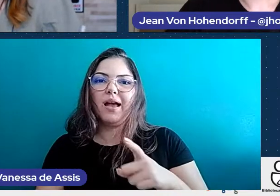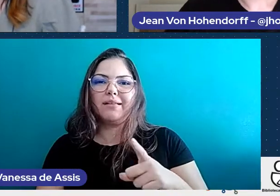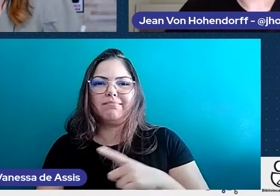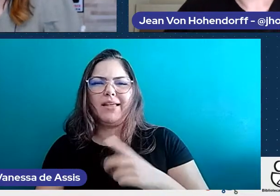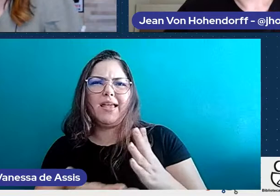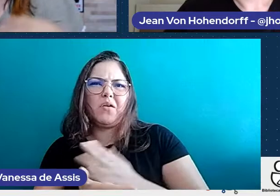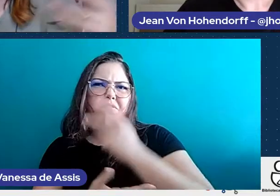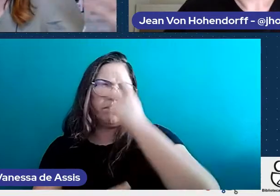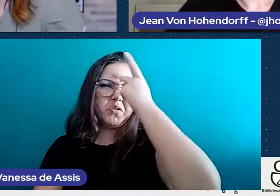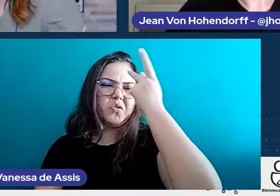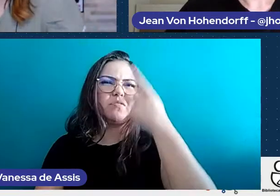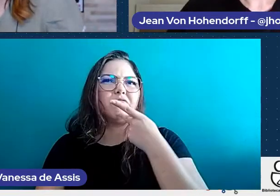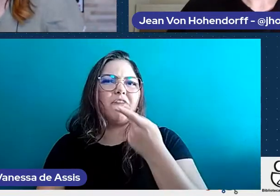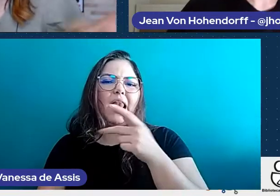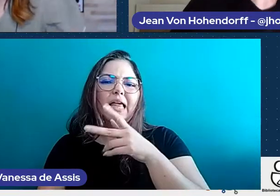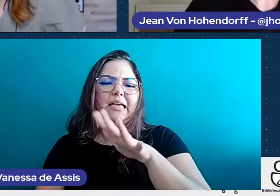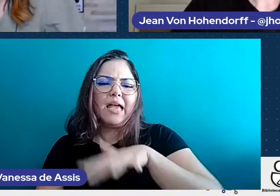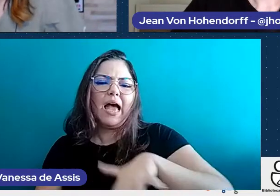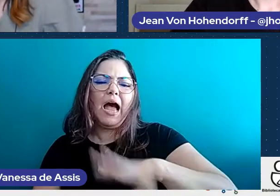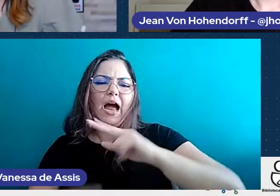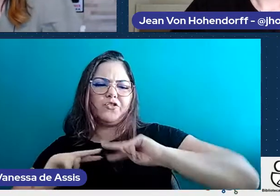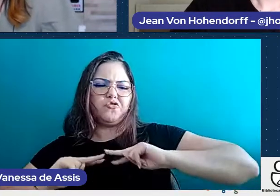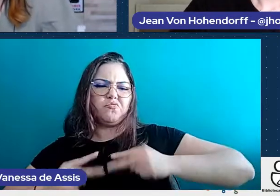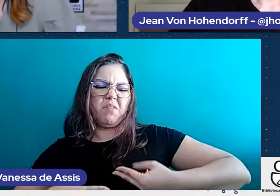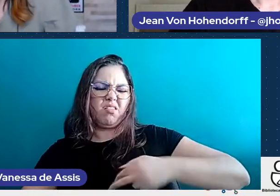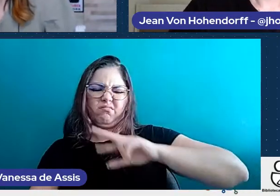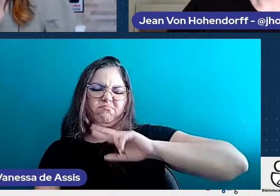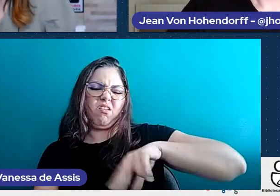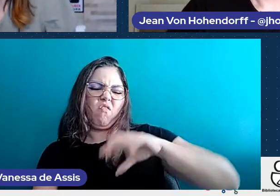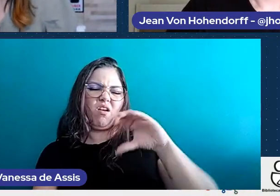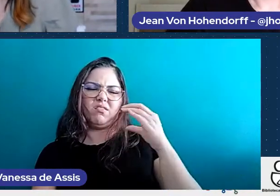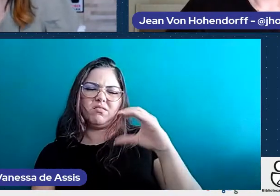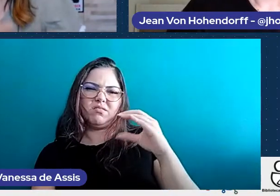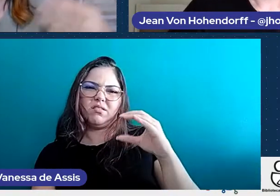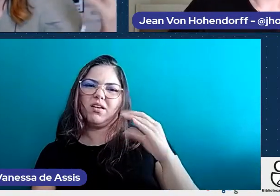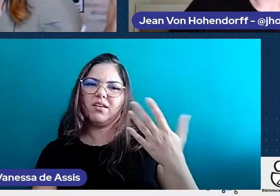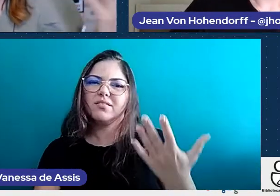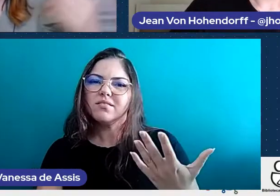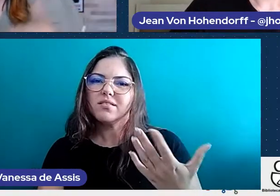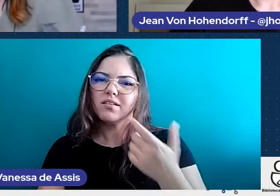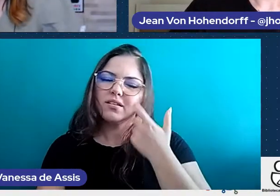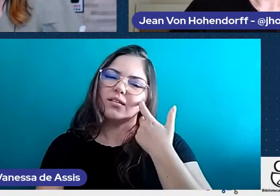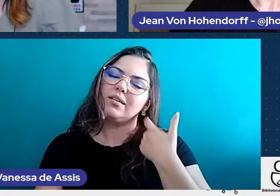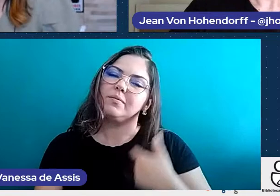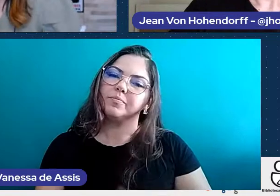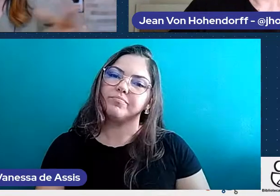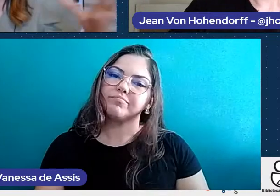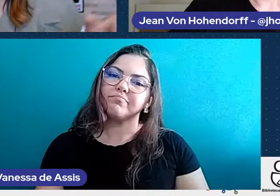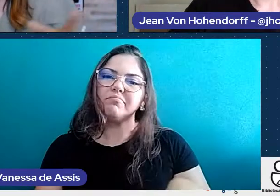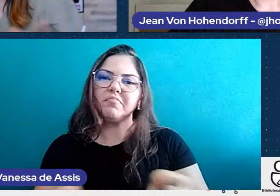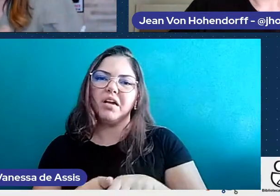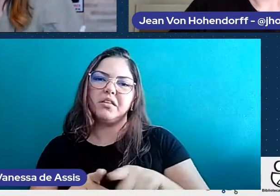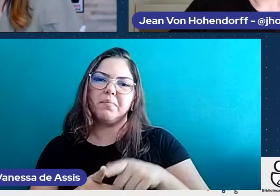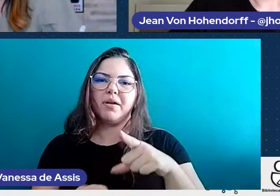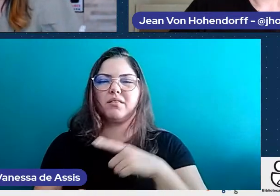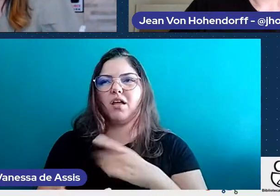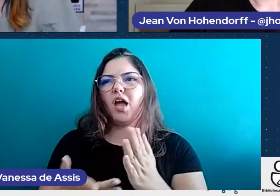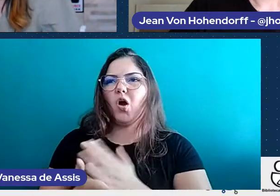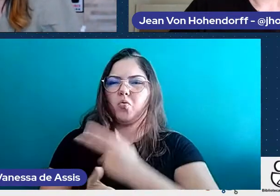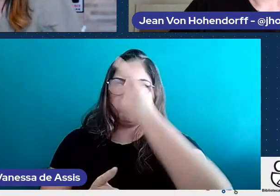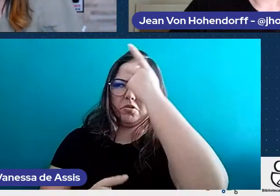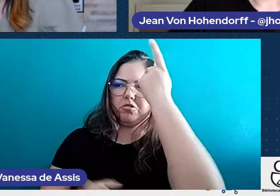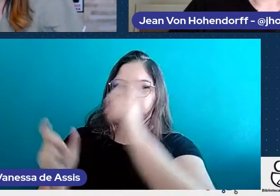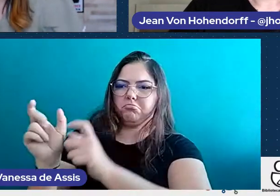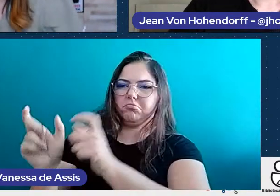e às vezes me entristece porque vem de outros pesquisadores, né? Que dizem que são da área que faz ciência, para nós aqui, nós